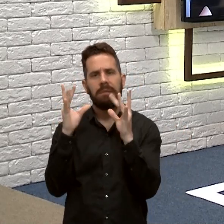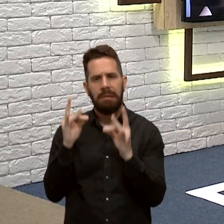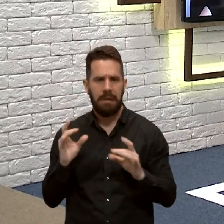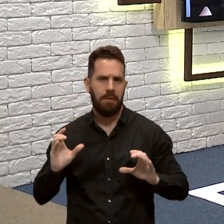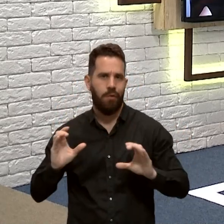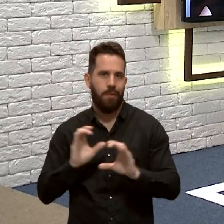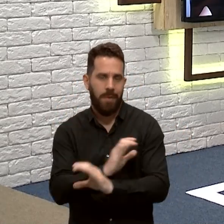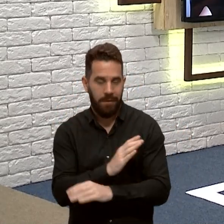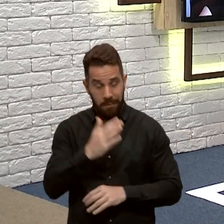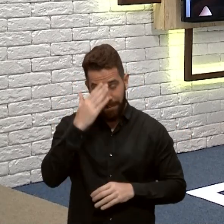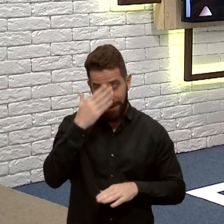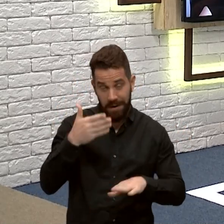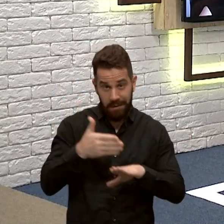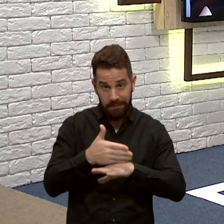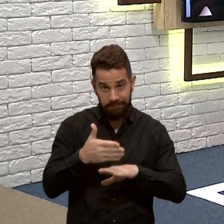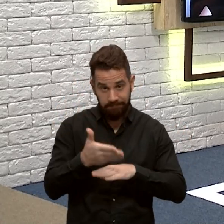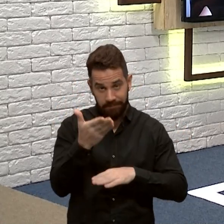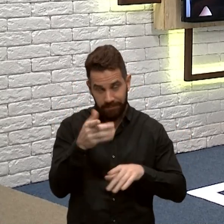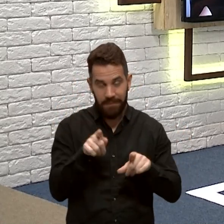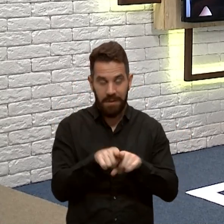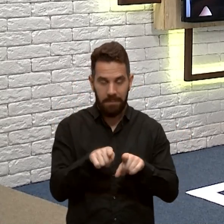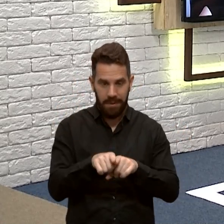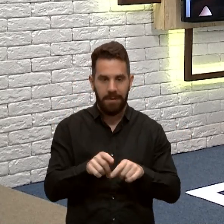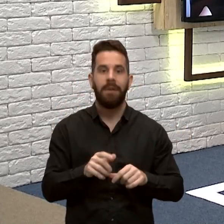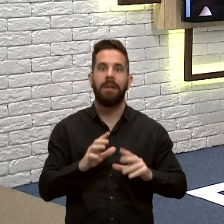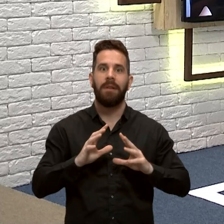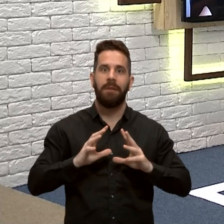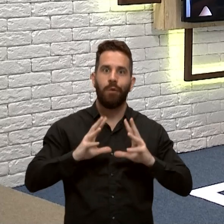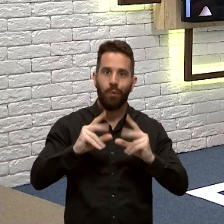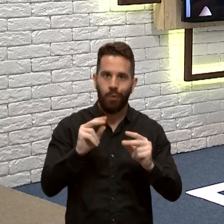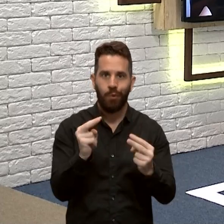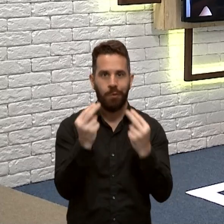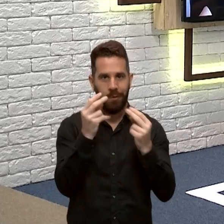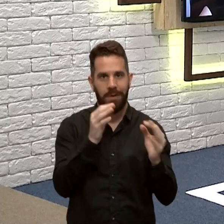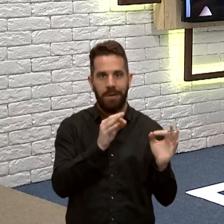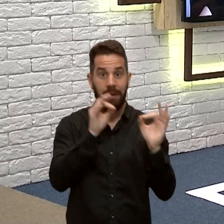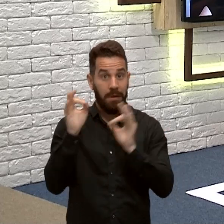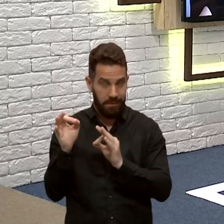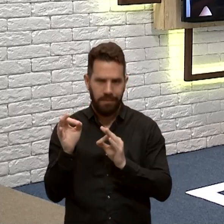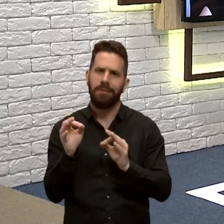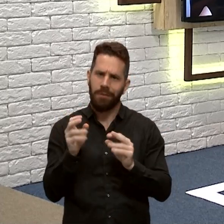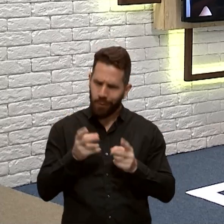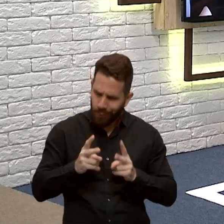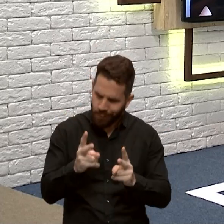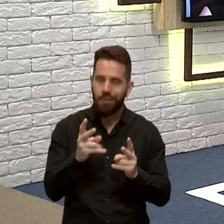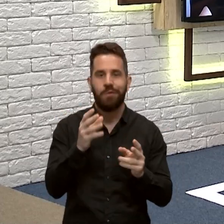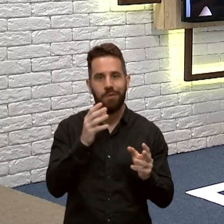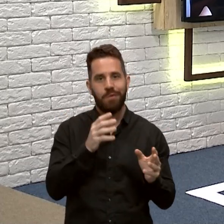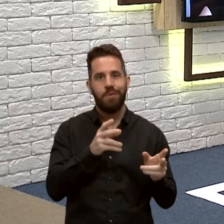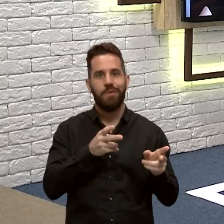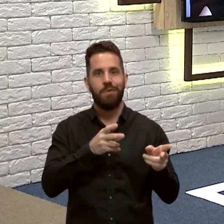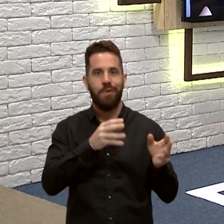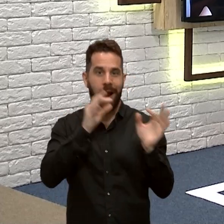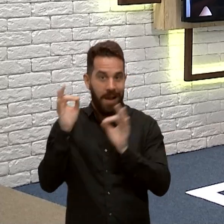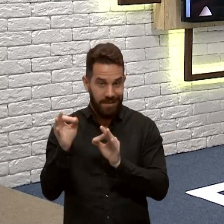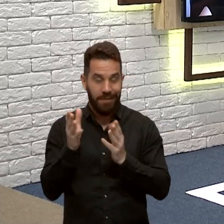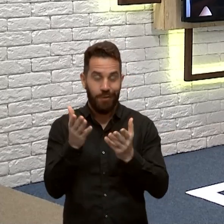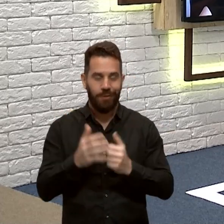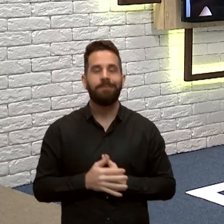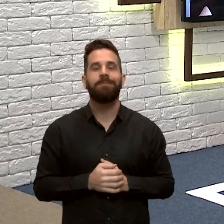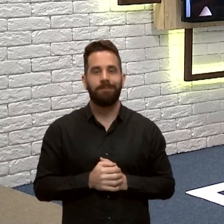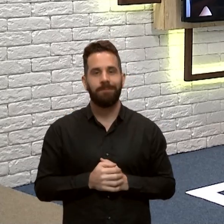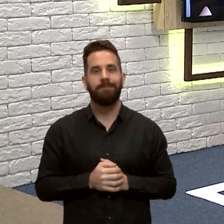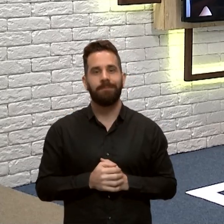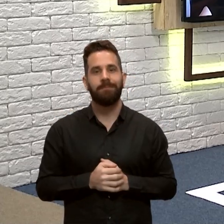essas ações. Muito obrigada a todos. Obrigada, Vilma. E obrigada a todos que nos assistiram. Muito e obrigada. nos assistem. Sim, muito obrigada, Janaína, também pela